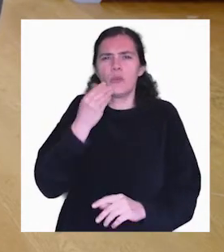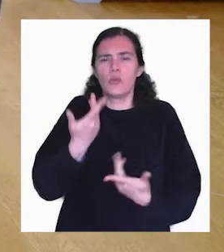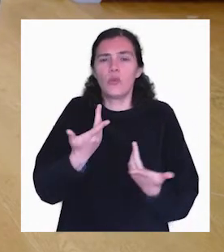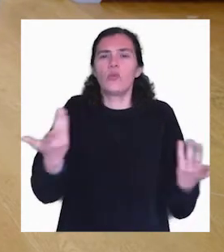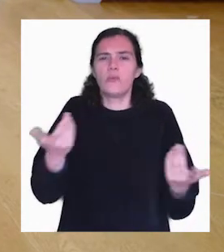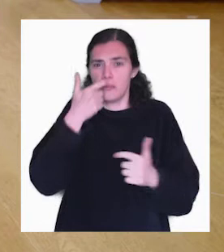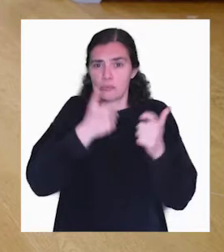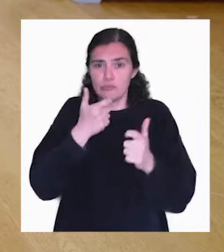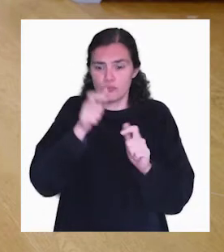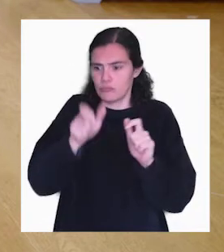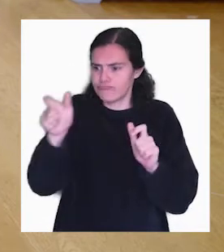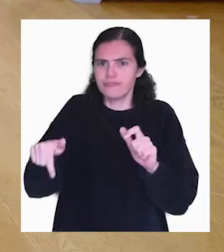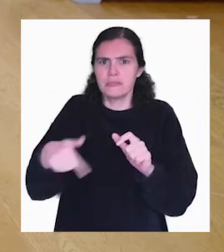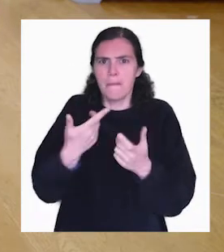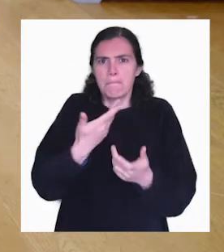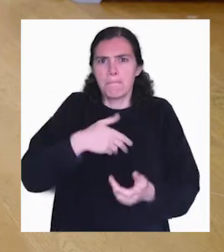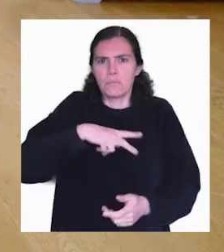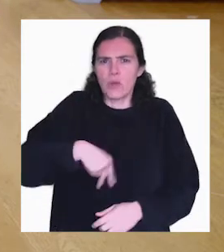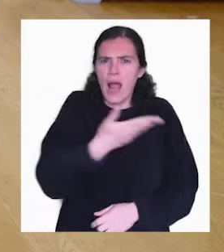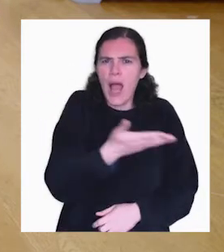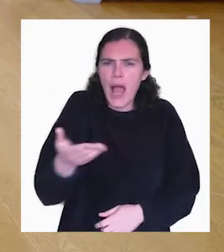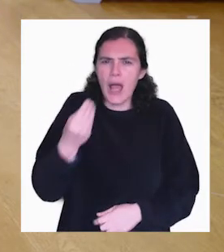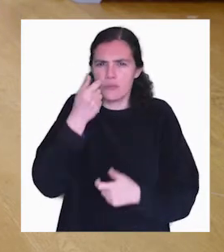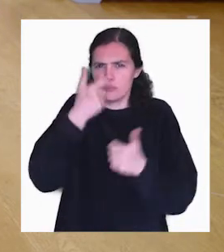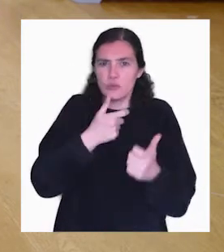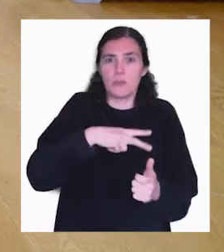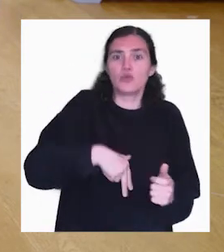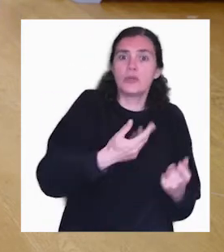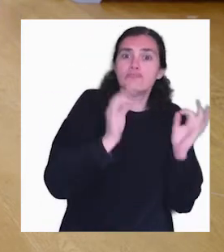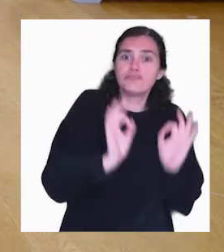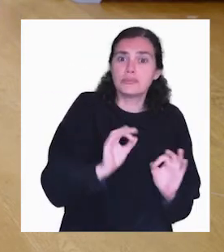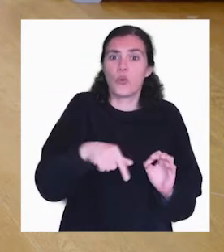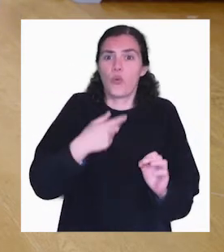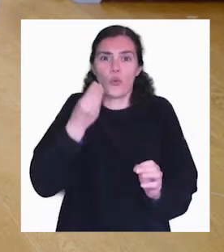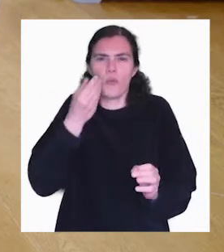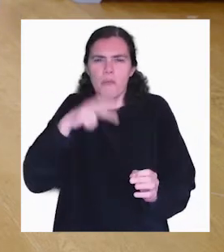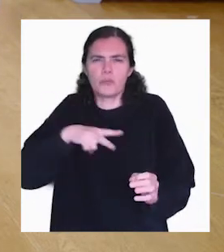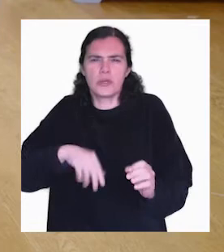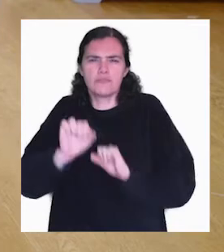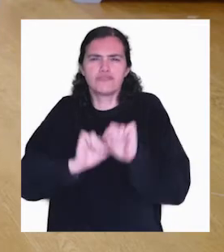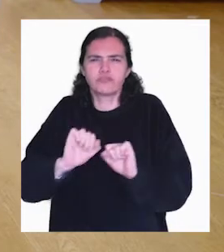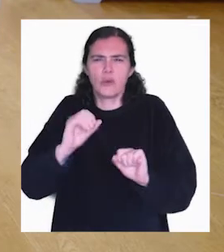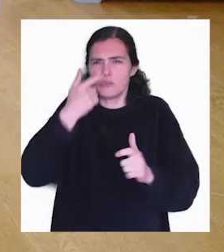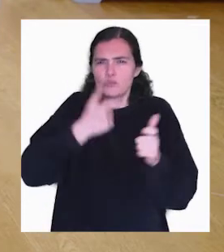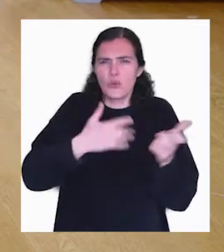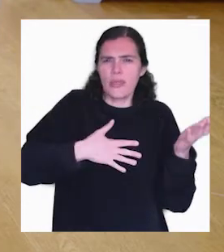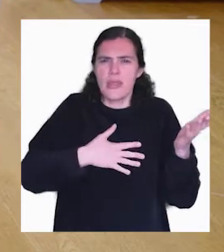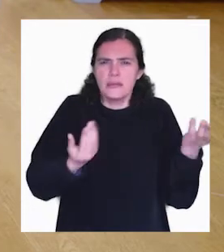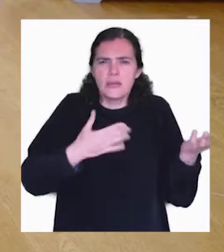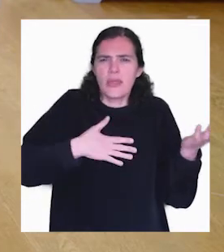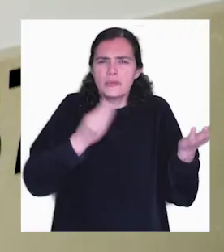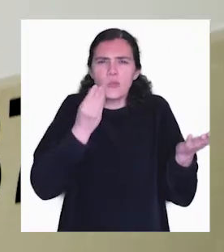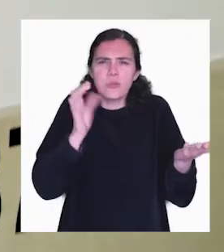os sujeitos de Portugal, ou a quem é que se entende como português, ou que tipo de corporalidade tem, ou quem são os sujeitos da dança, ou o que é um determinado tipo de